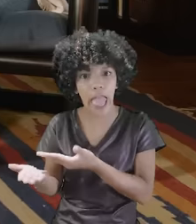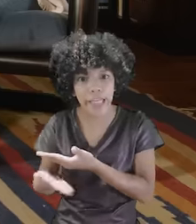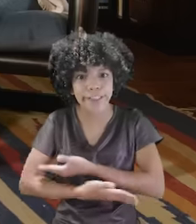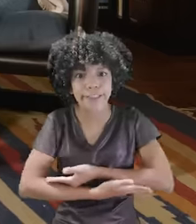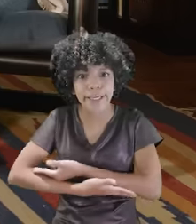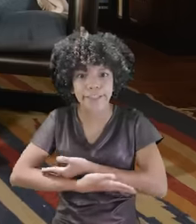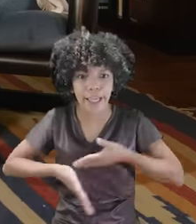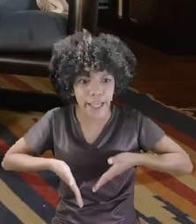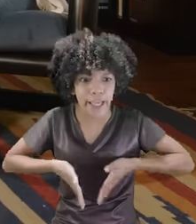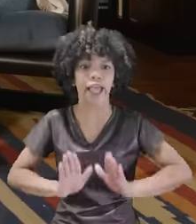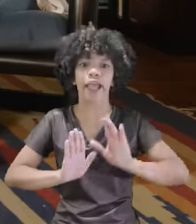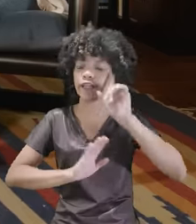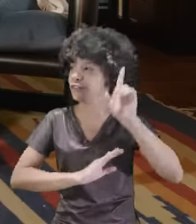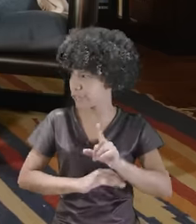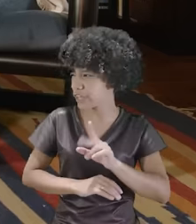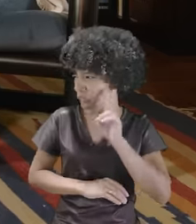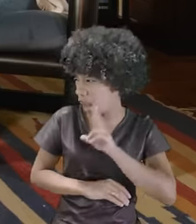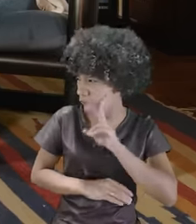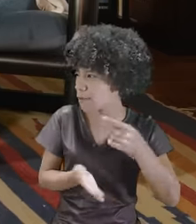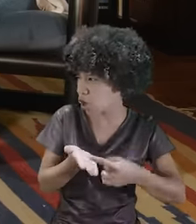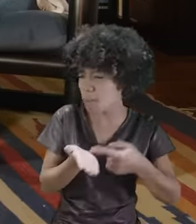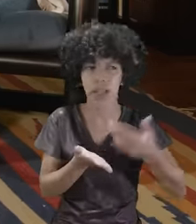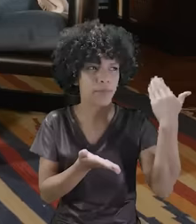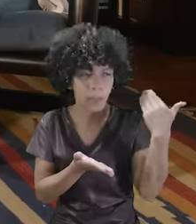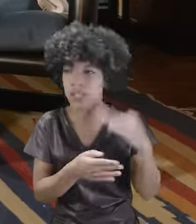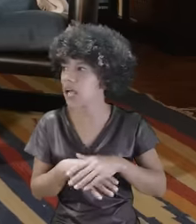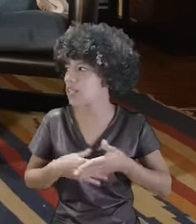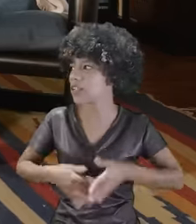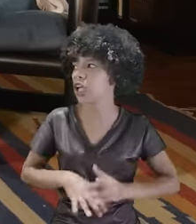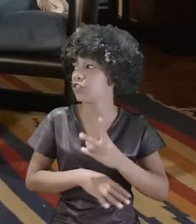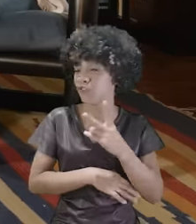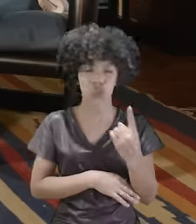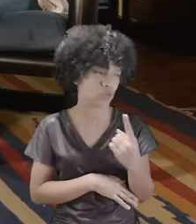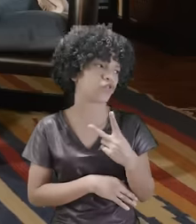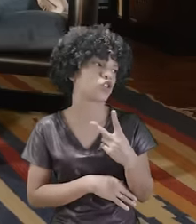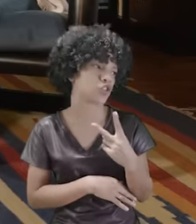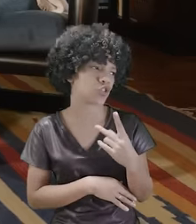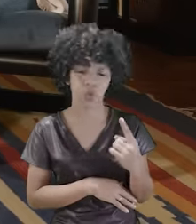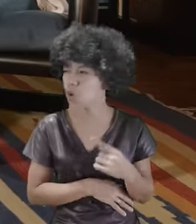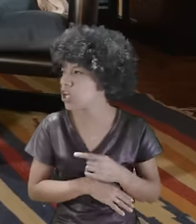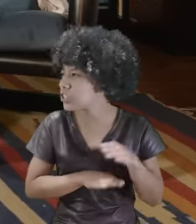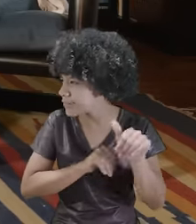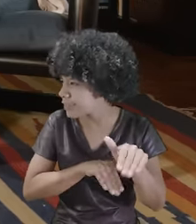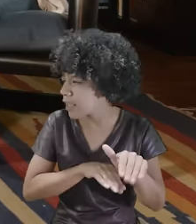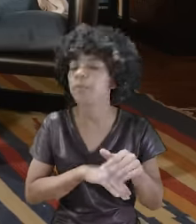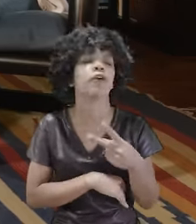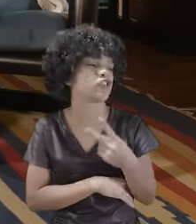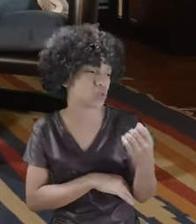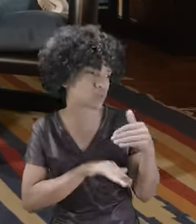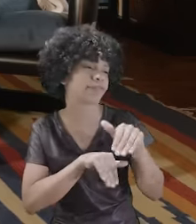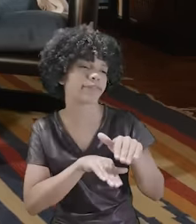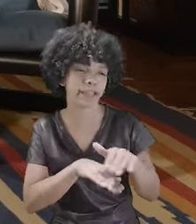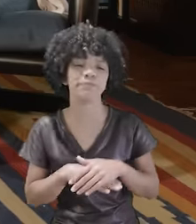resolveu nasci no dia lembra que você vinha para cá e no dia ele resolveu nascer 21 dia 21 de setembro de Setembro